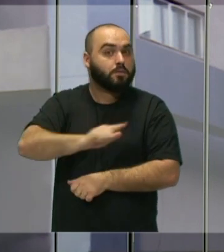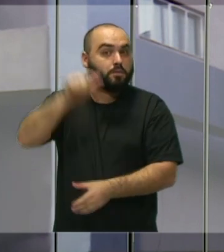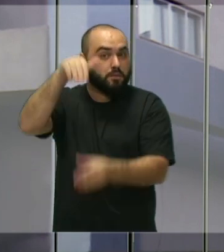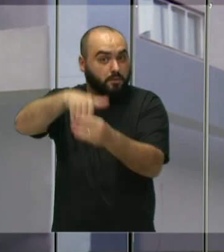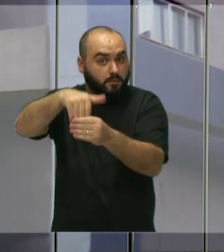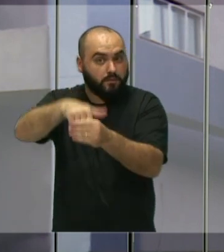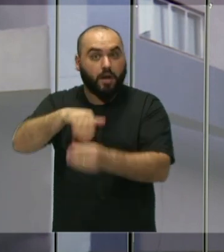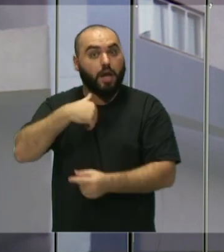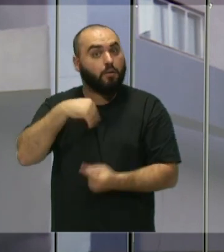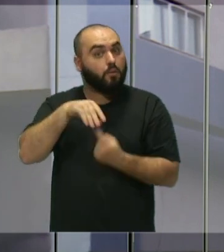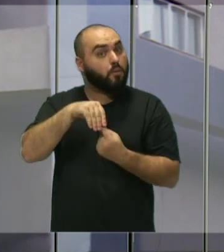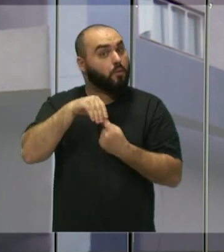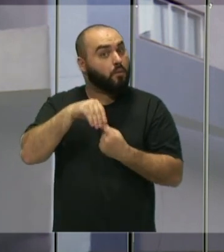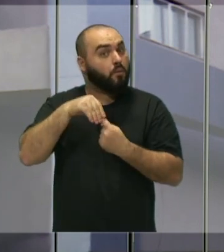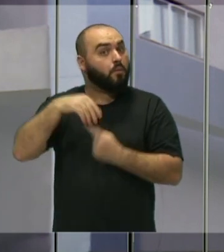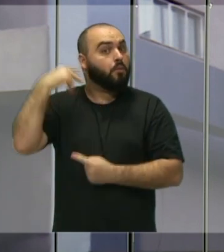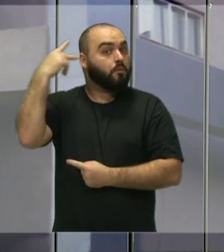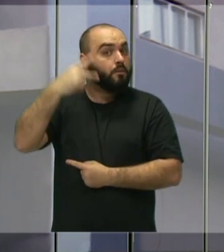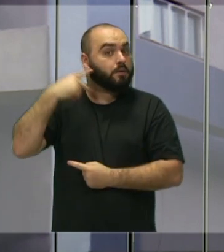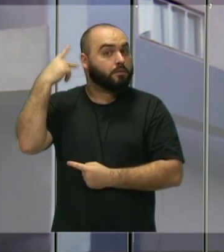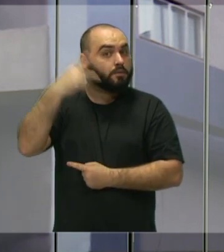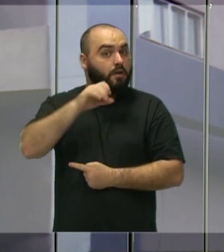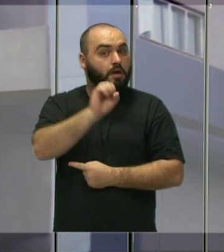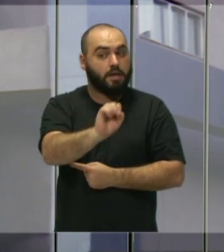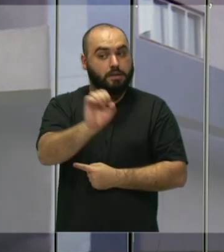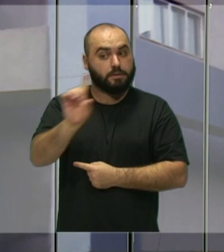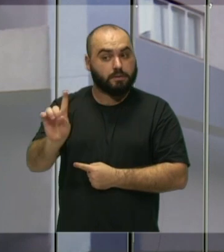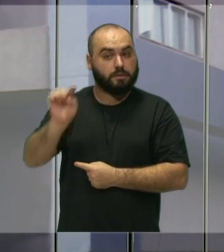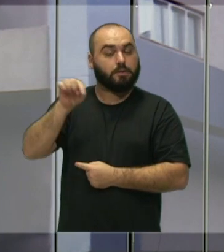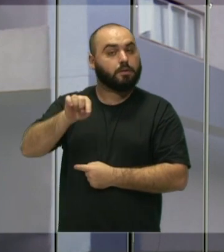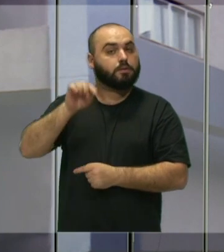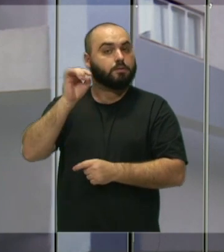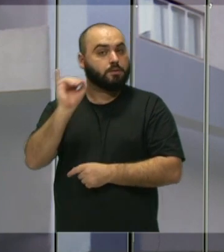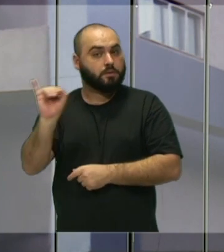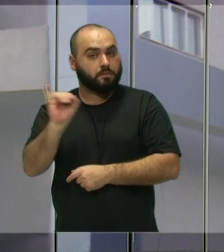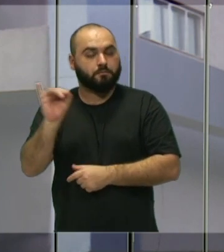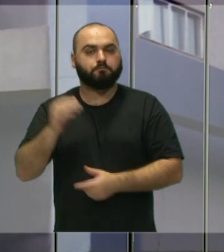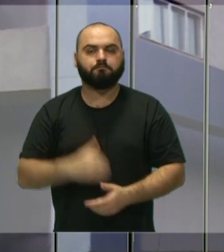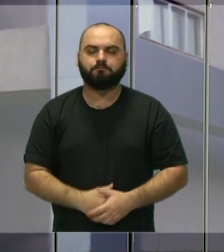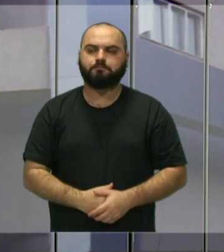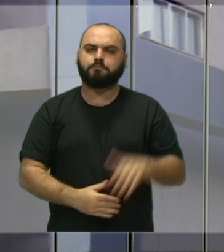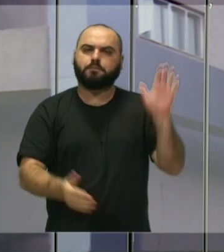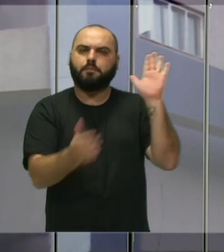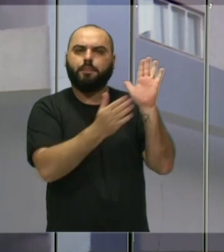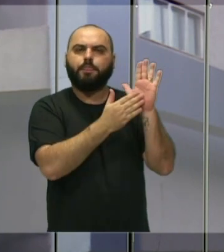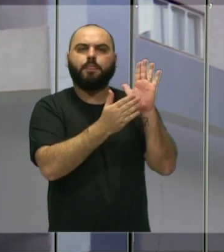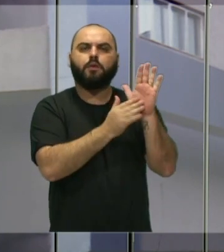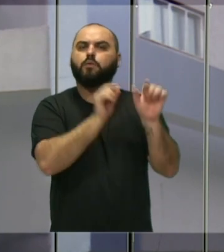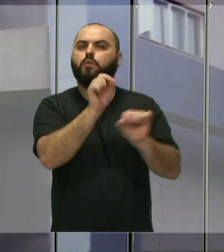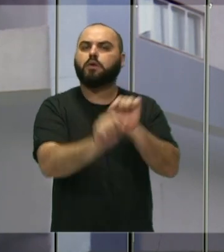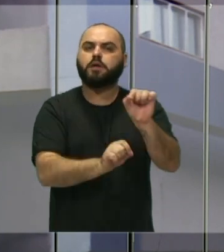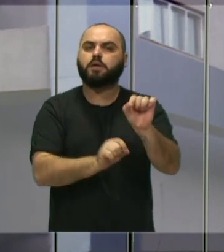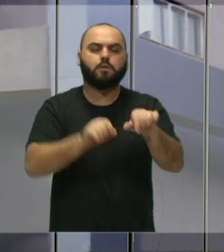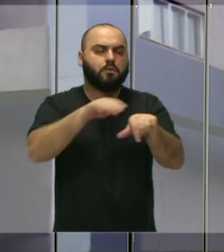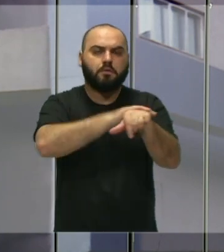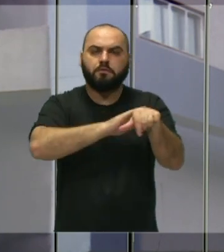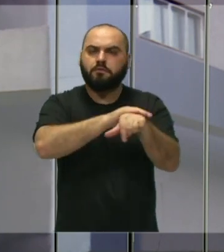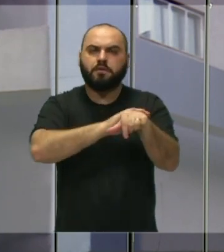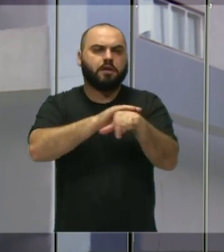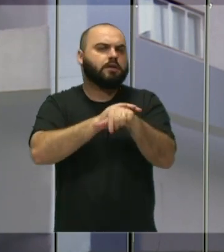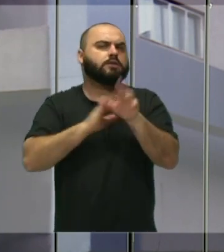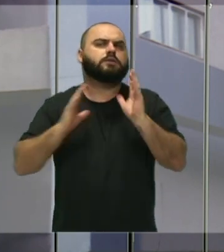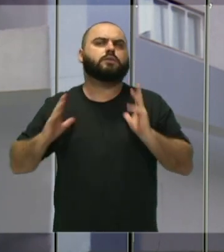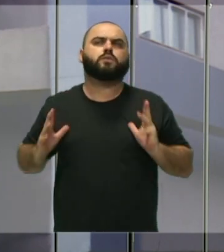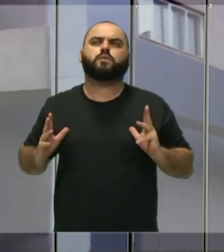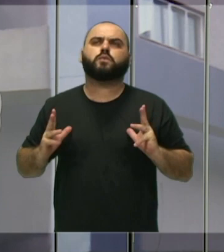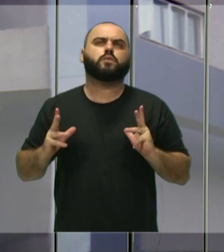o único vereador do Solidariedade aqui em Itajaí, nós nos propusemos a ter um diálogo com todas as instâncias,